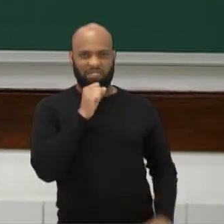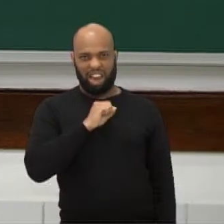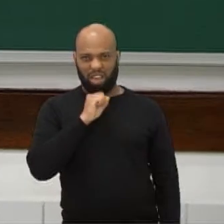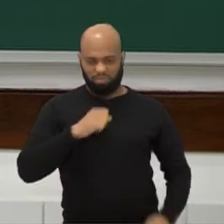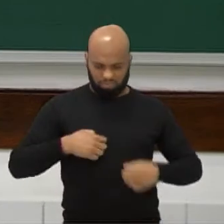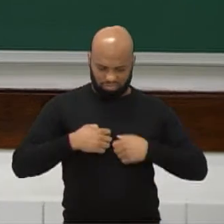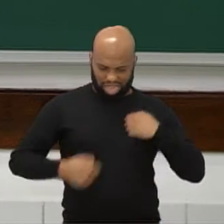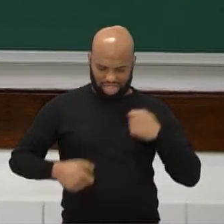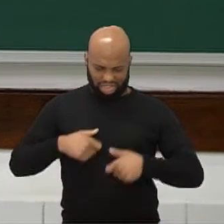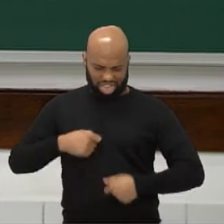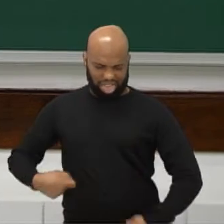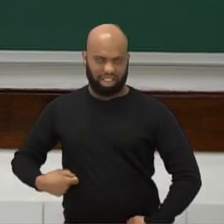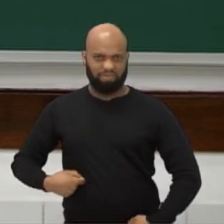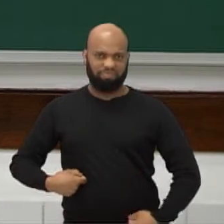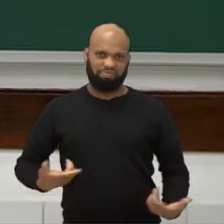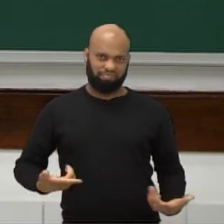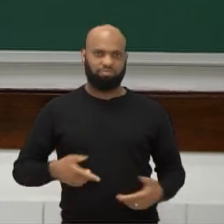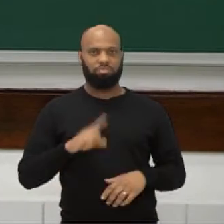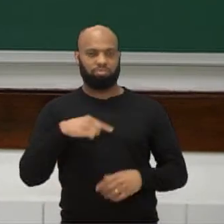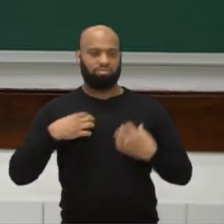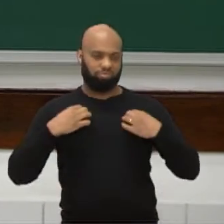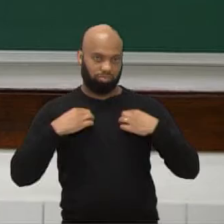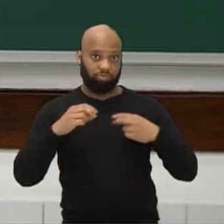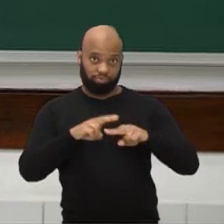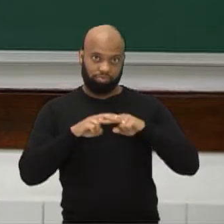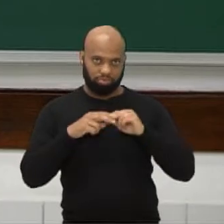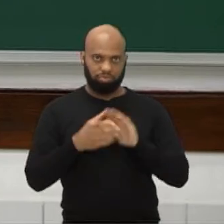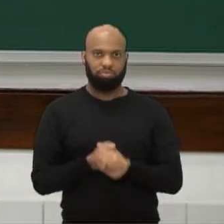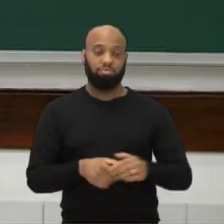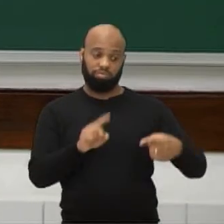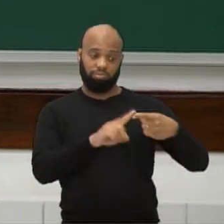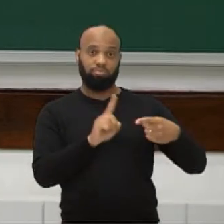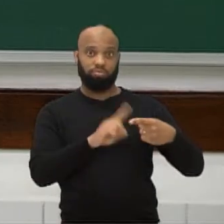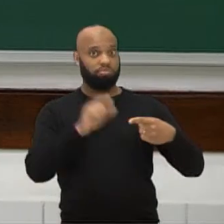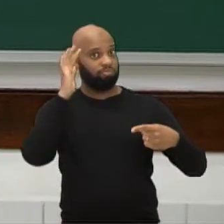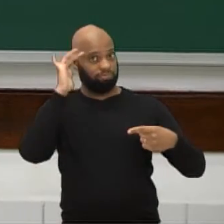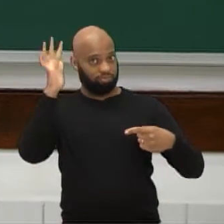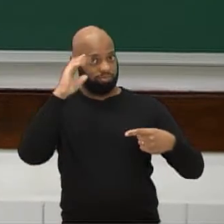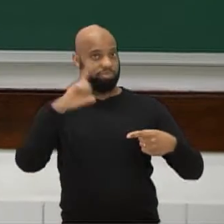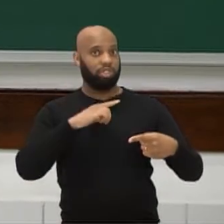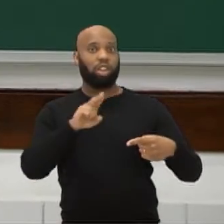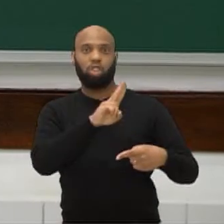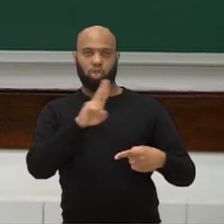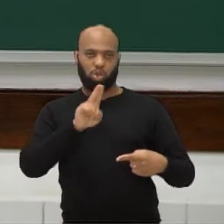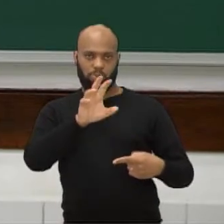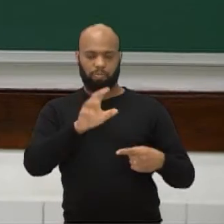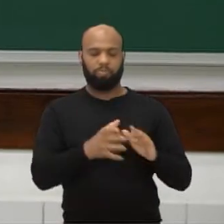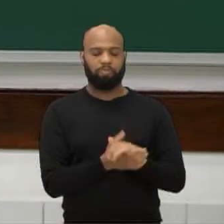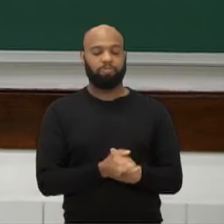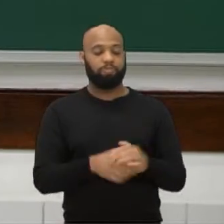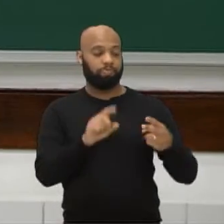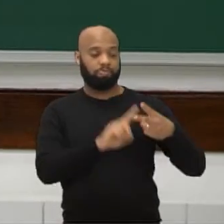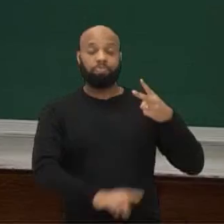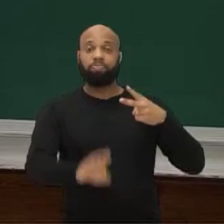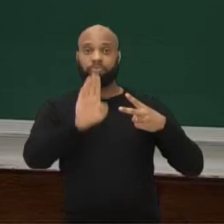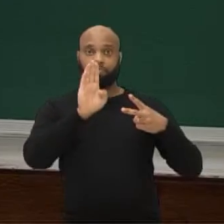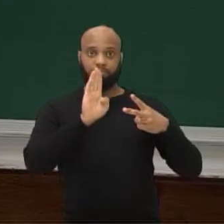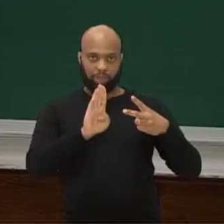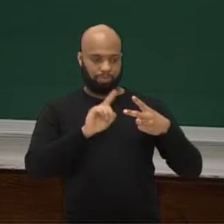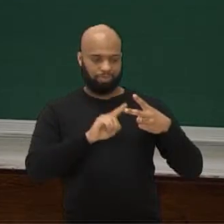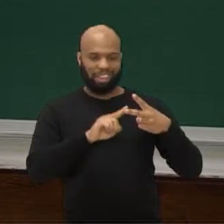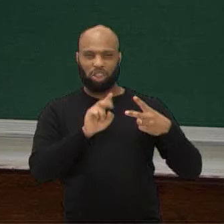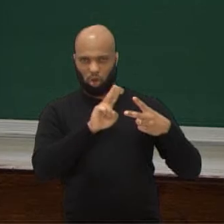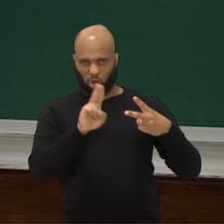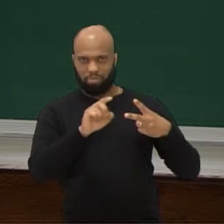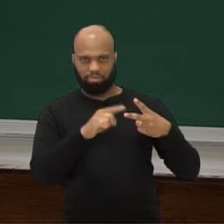eram rasgadas, maltrapilhas dos combatentes. Essa é uma das versões para o nome farroupilha. A outra versão